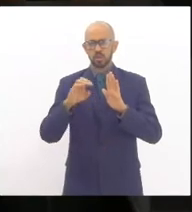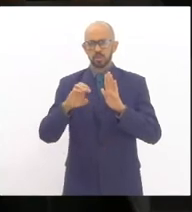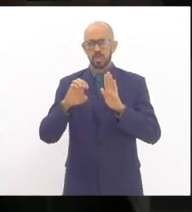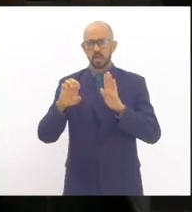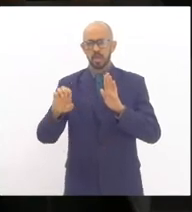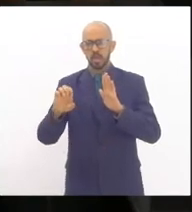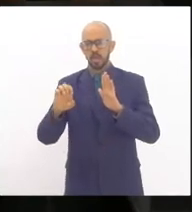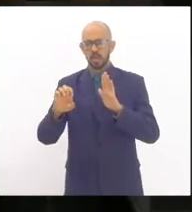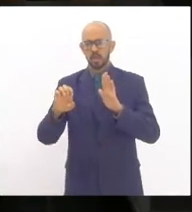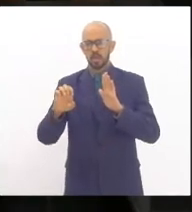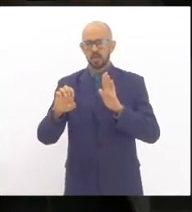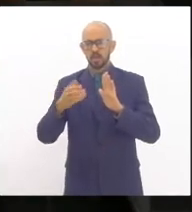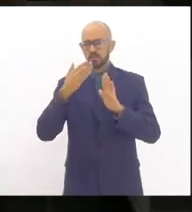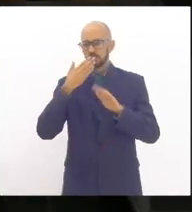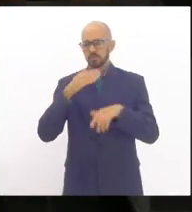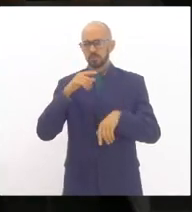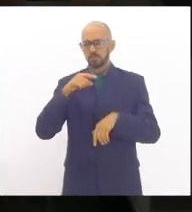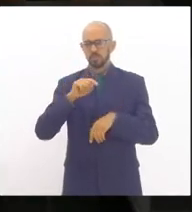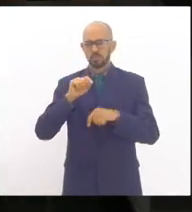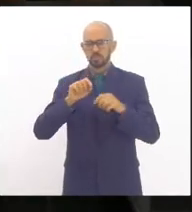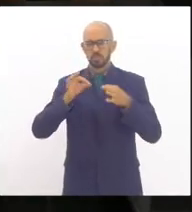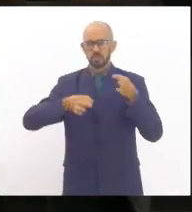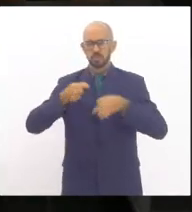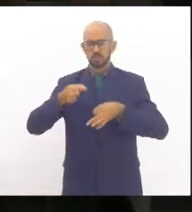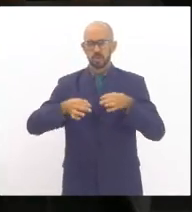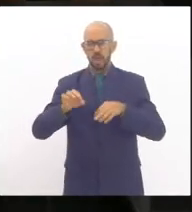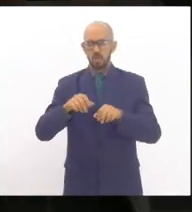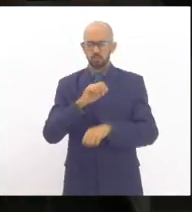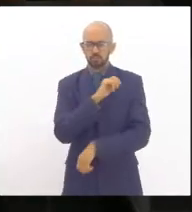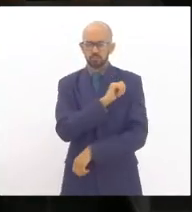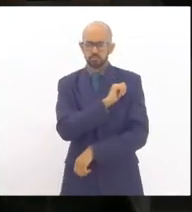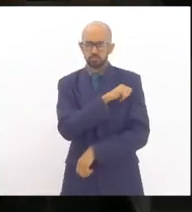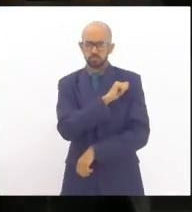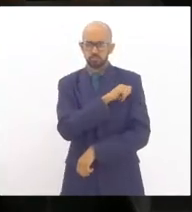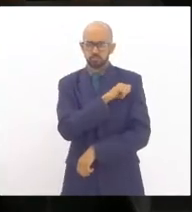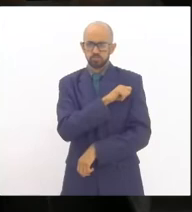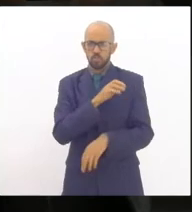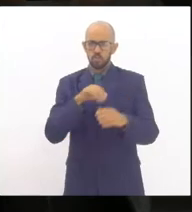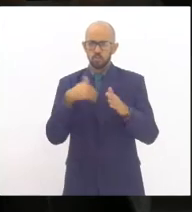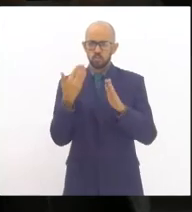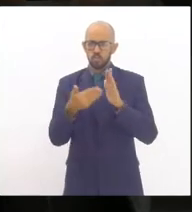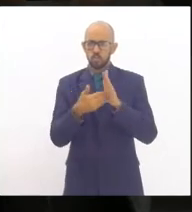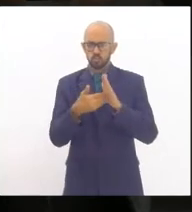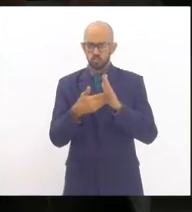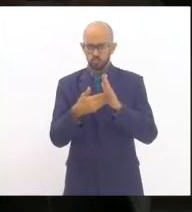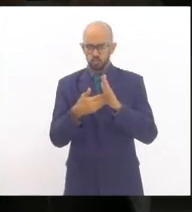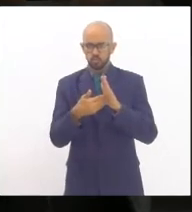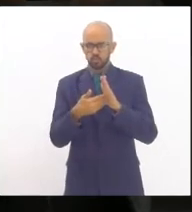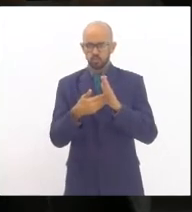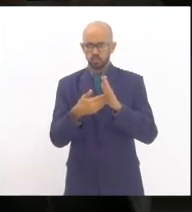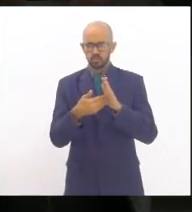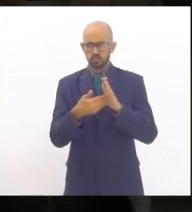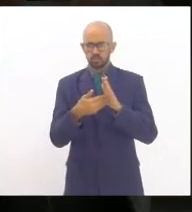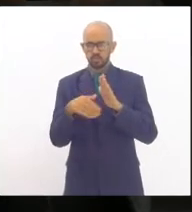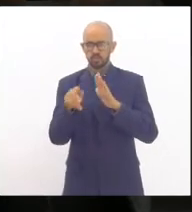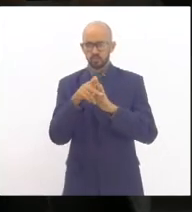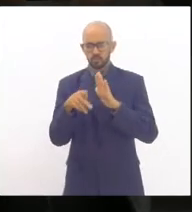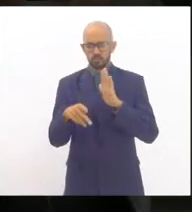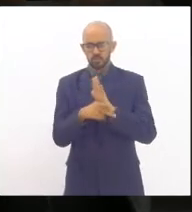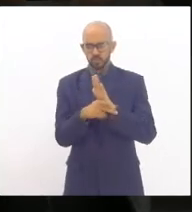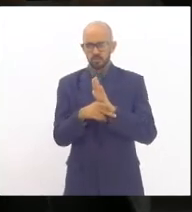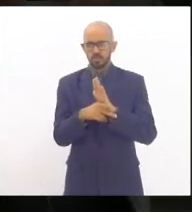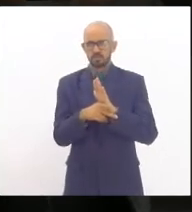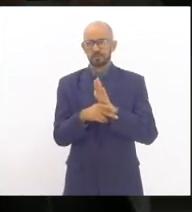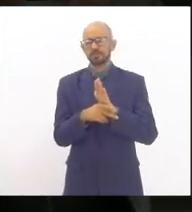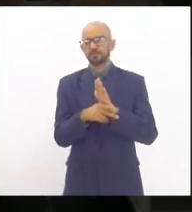do Estado pedindo que o tribunal faça auditoria de todos de todos os processos